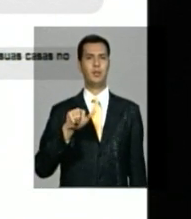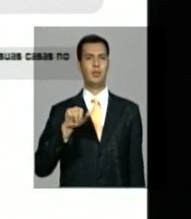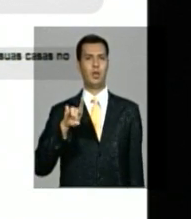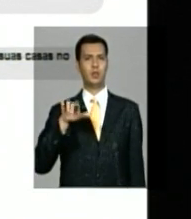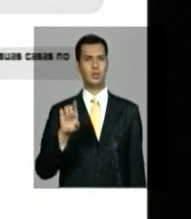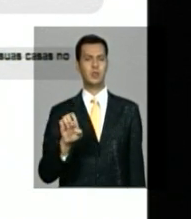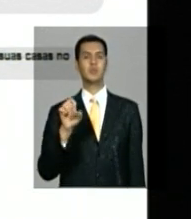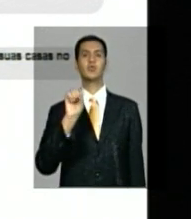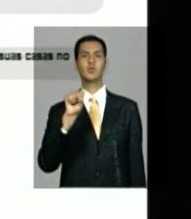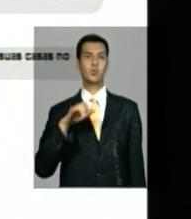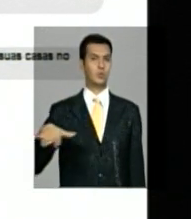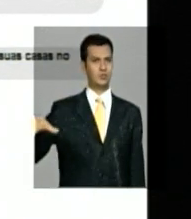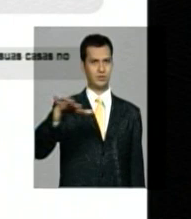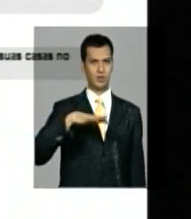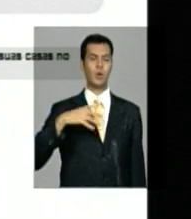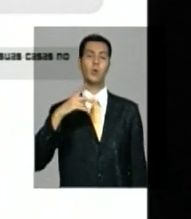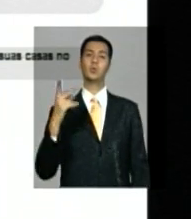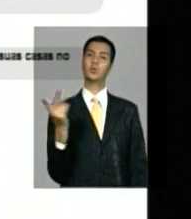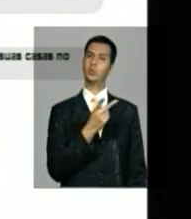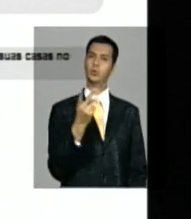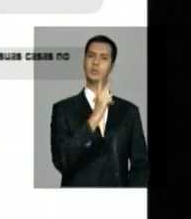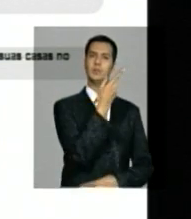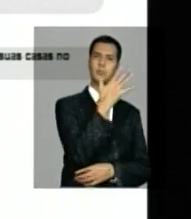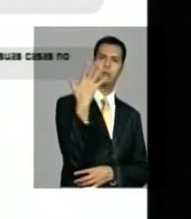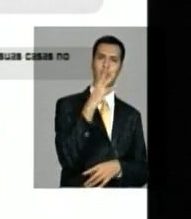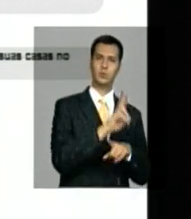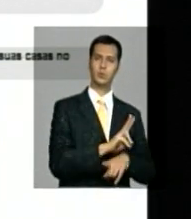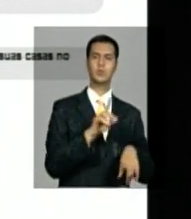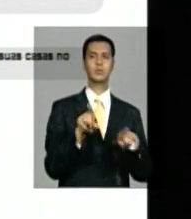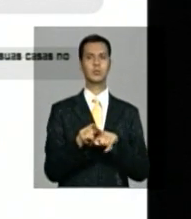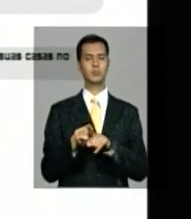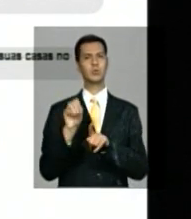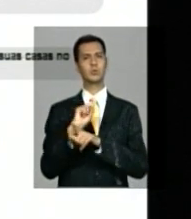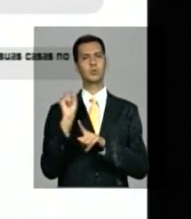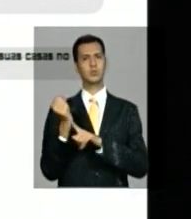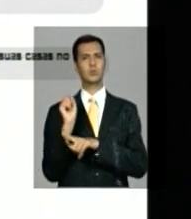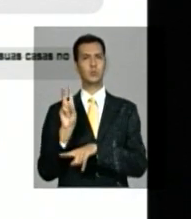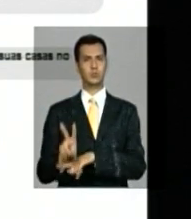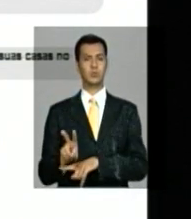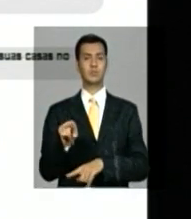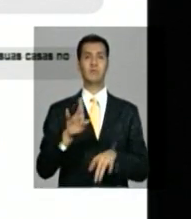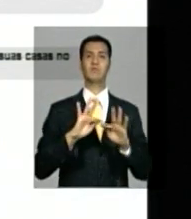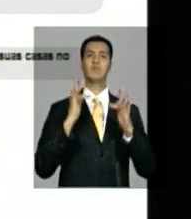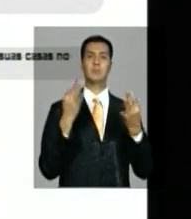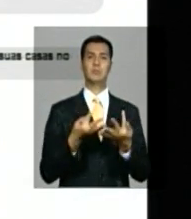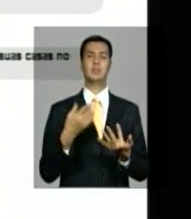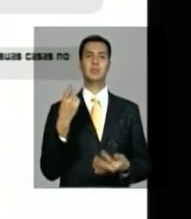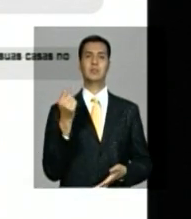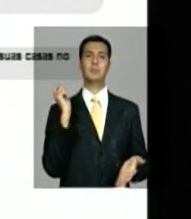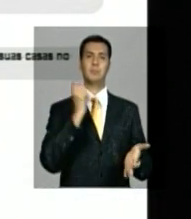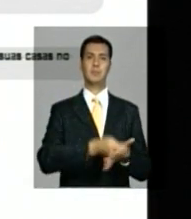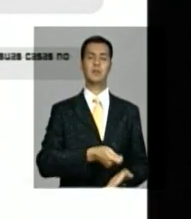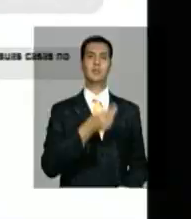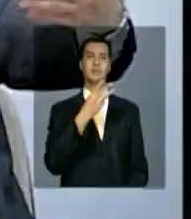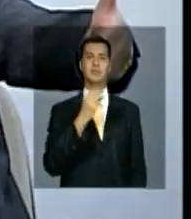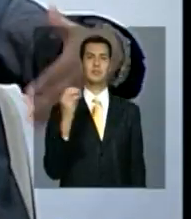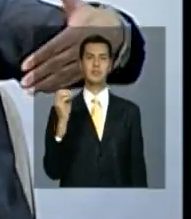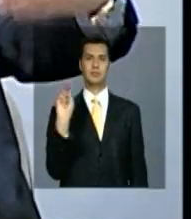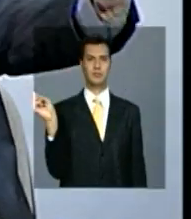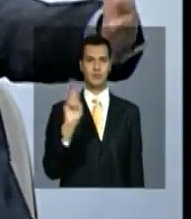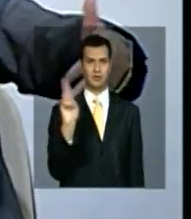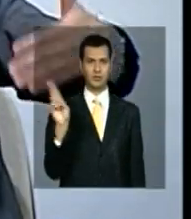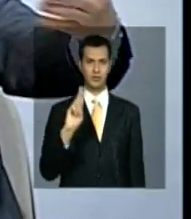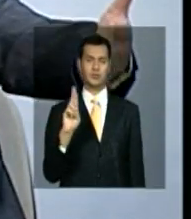essas famílias acabam recebendo um valor que é de R 300 em trimestralmente o